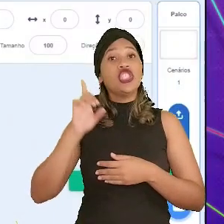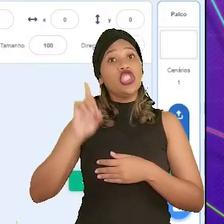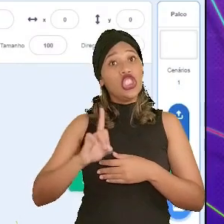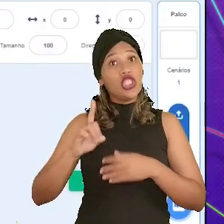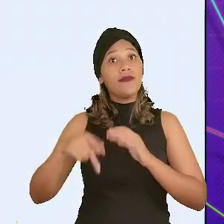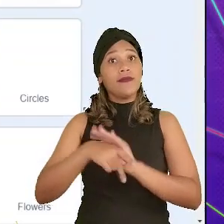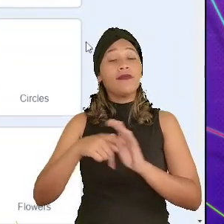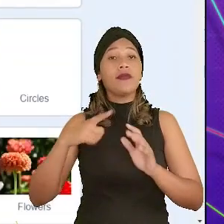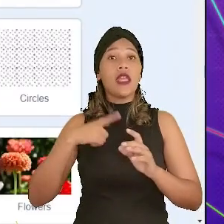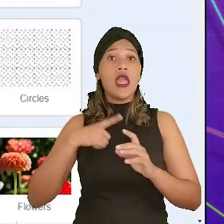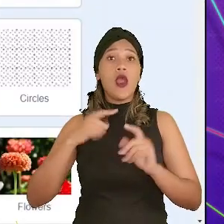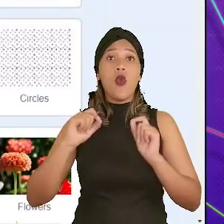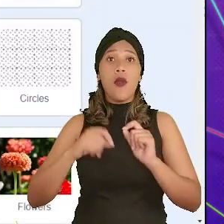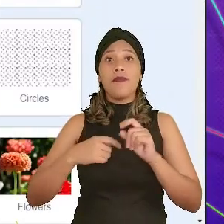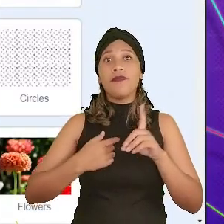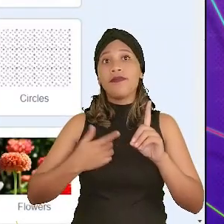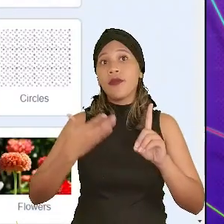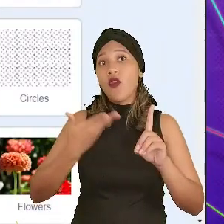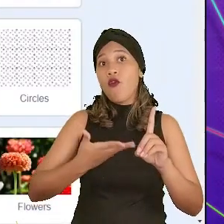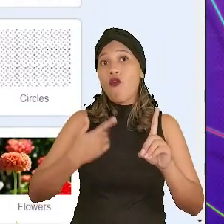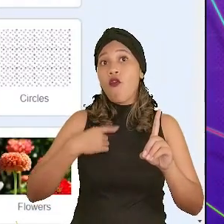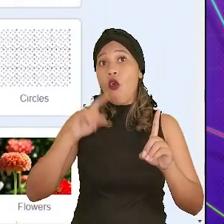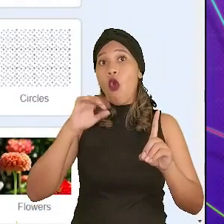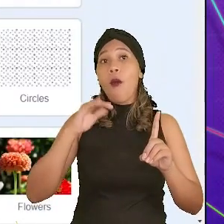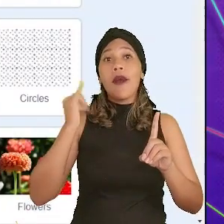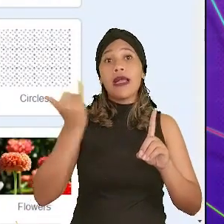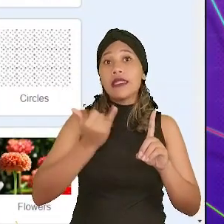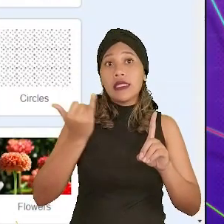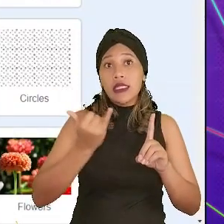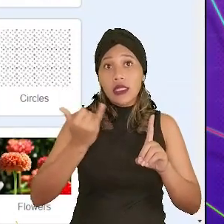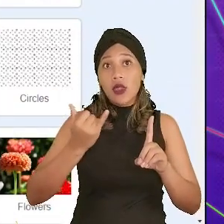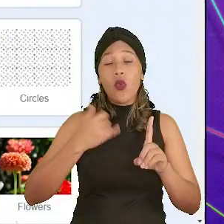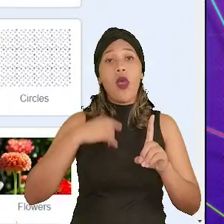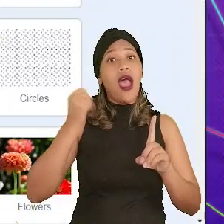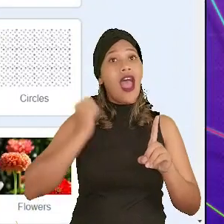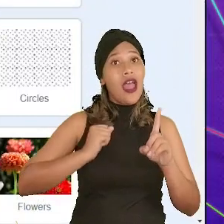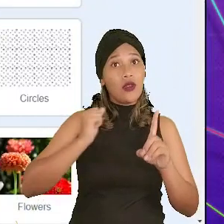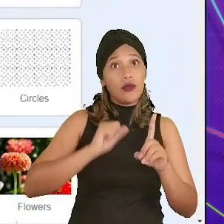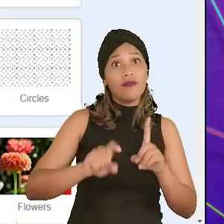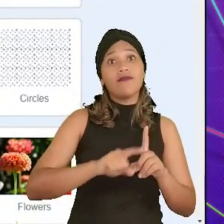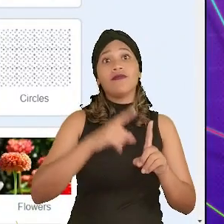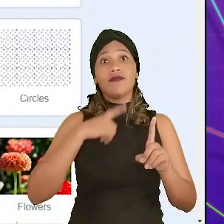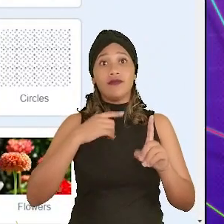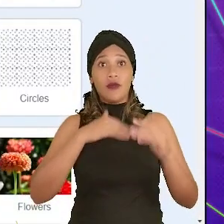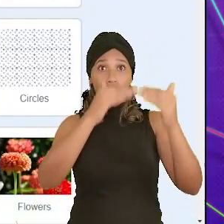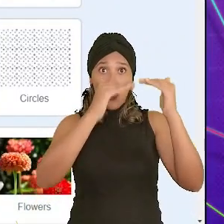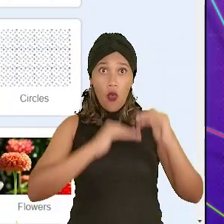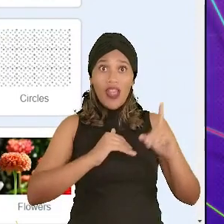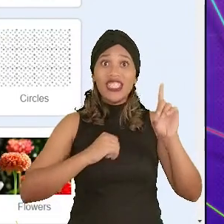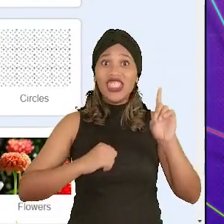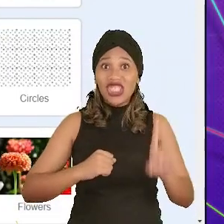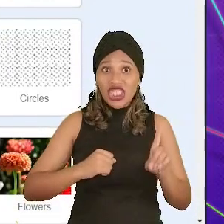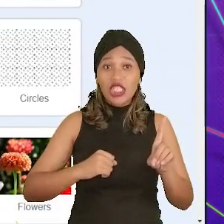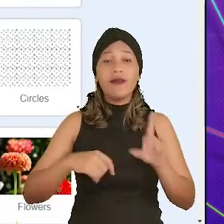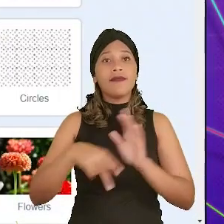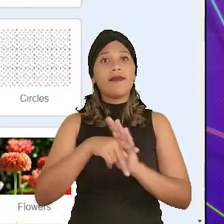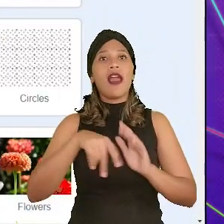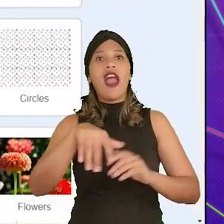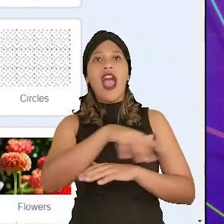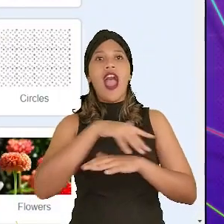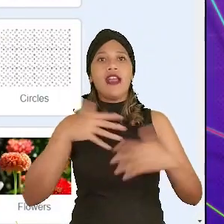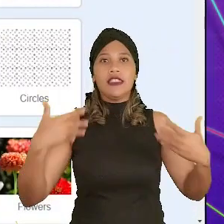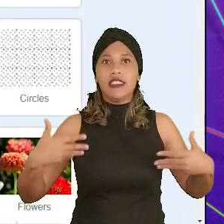lateral direita é onde temos as informações sobre os atores. Na parte inferior direita temos uma aba